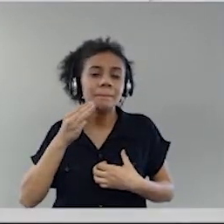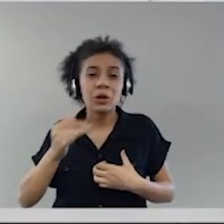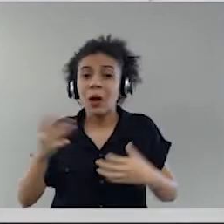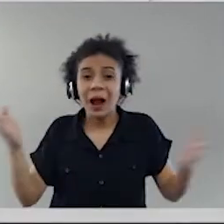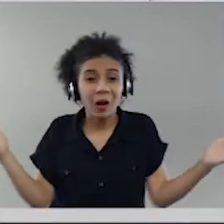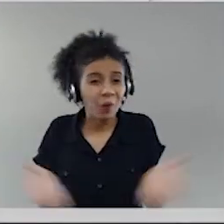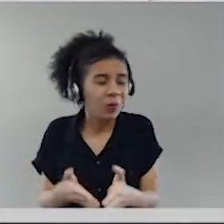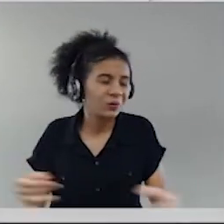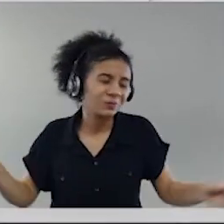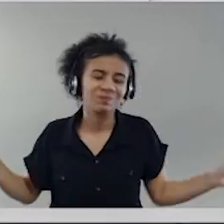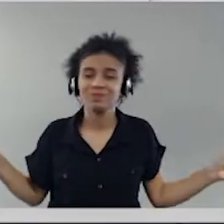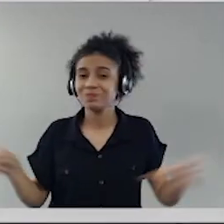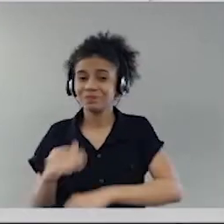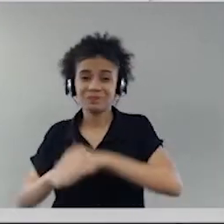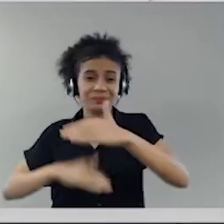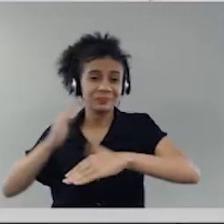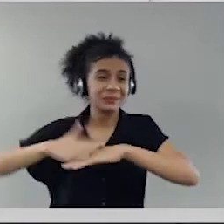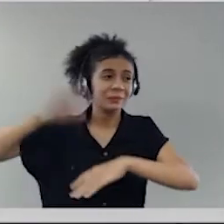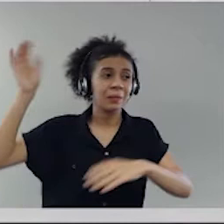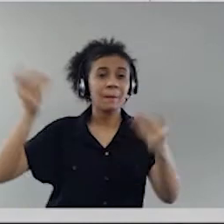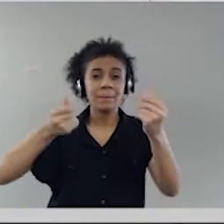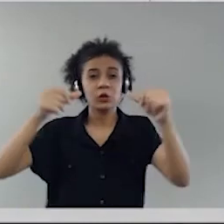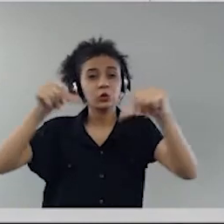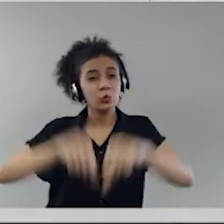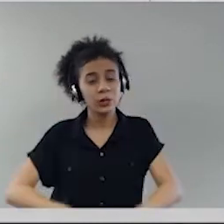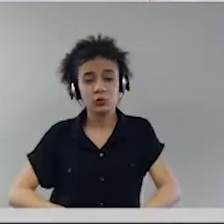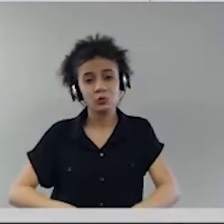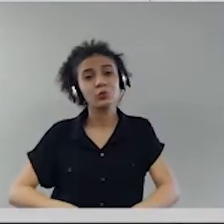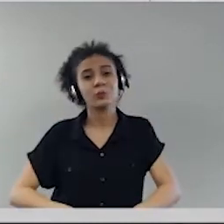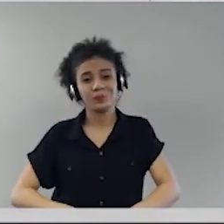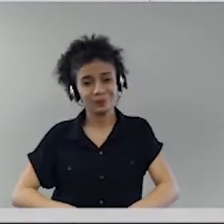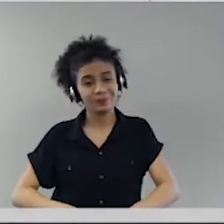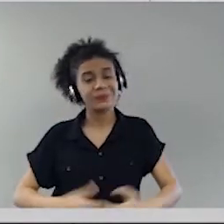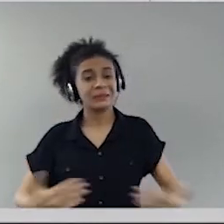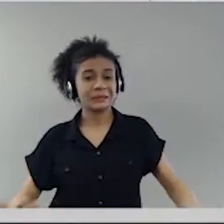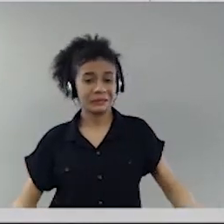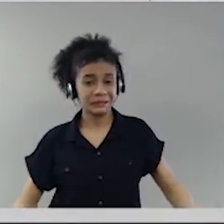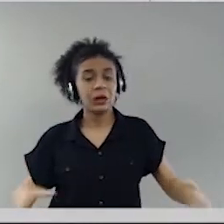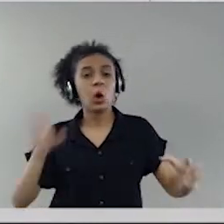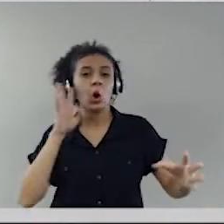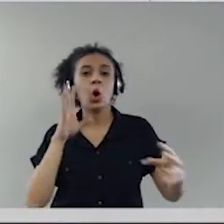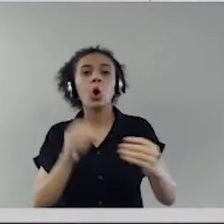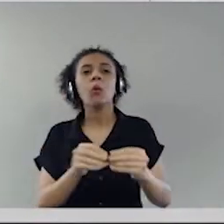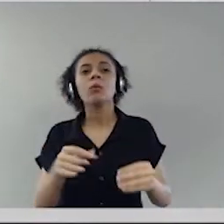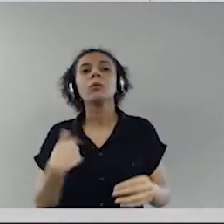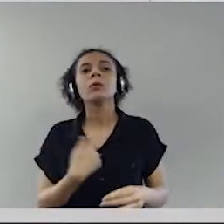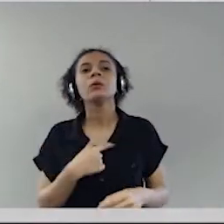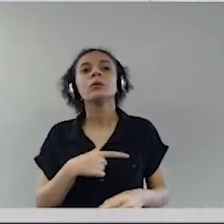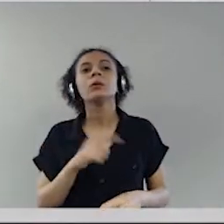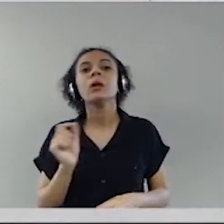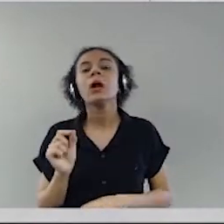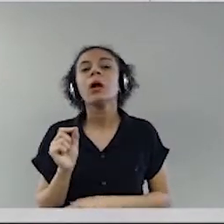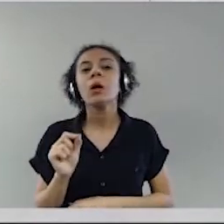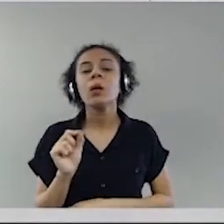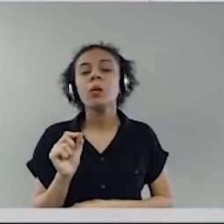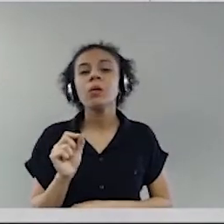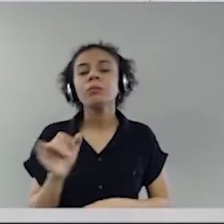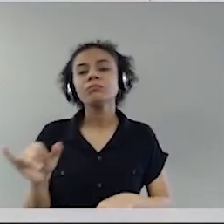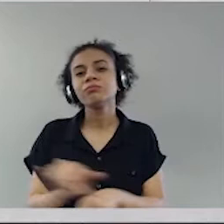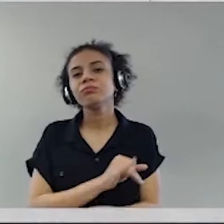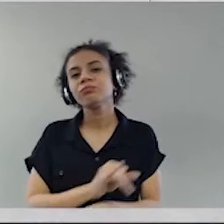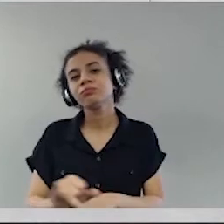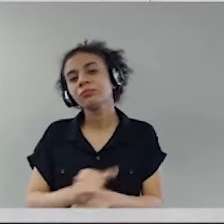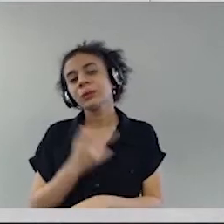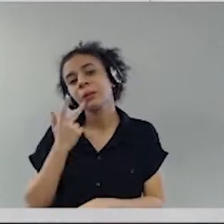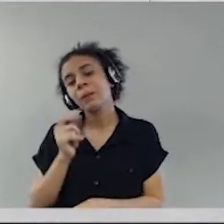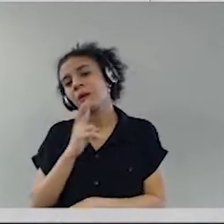superar com muita velocidade. Concluindo, nós temos as estratégias